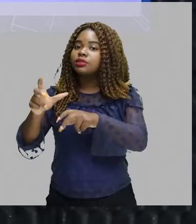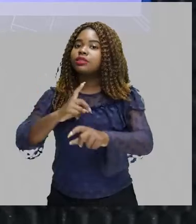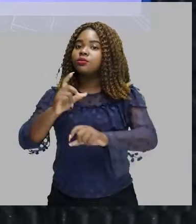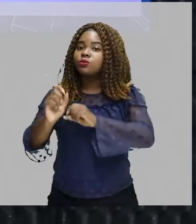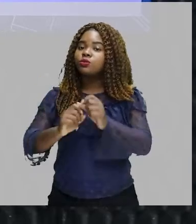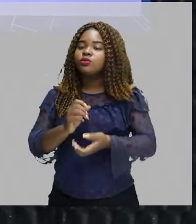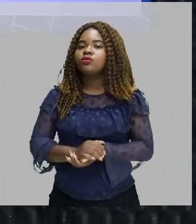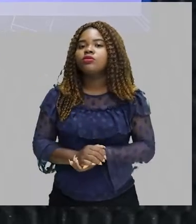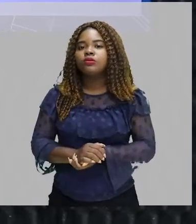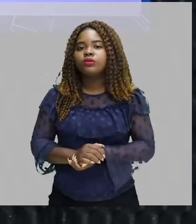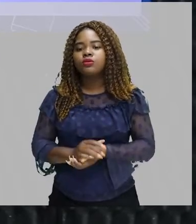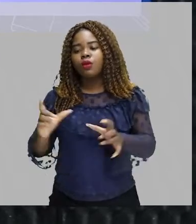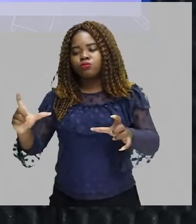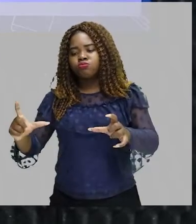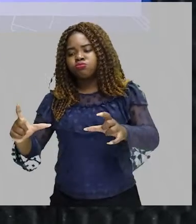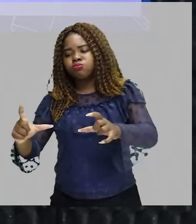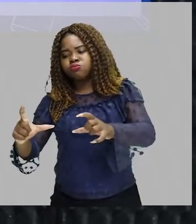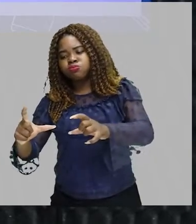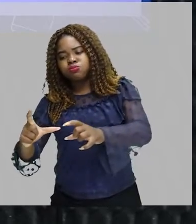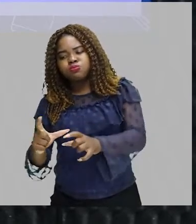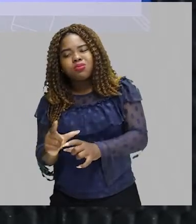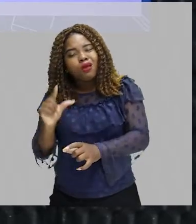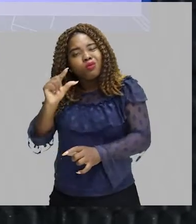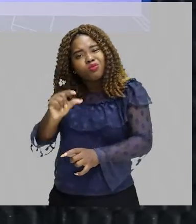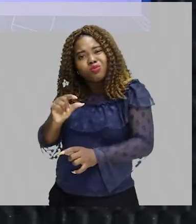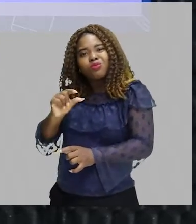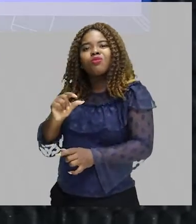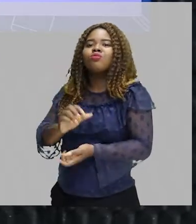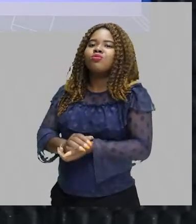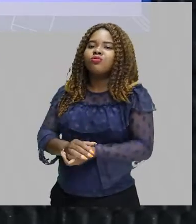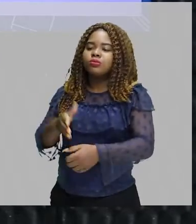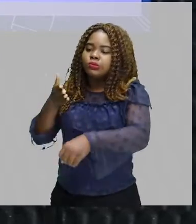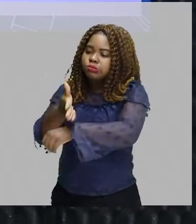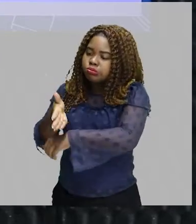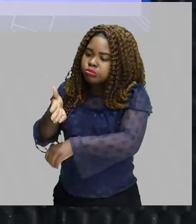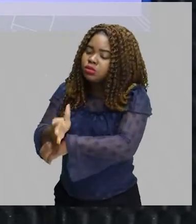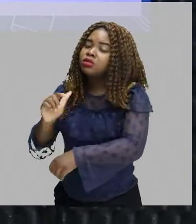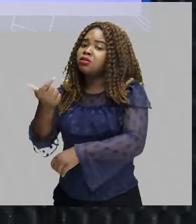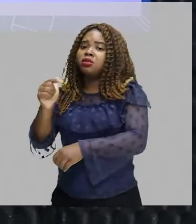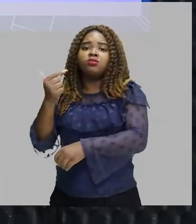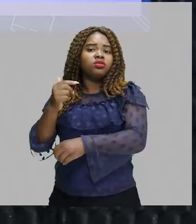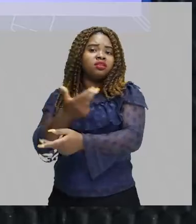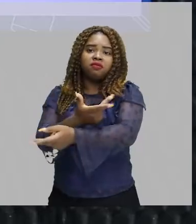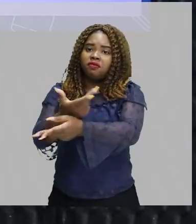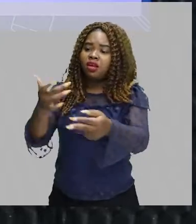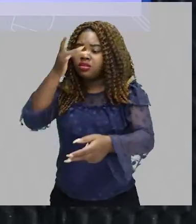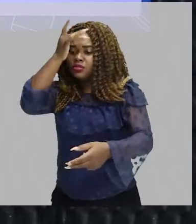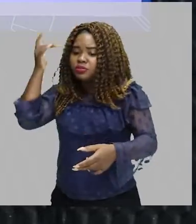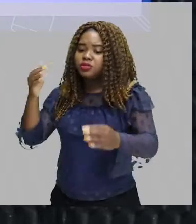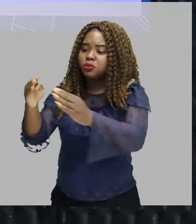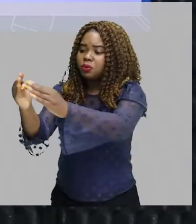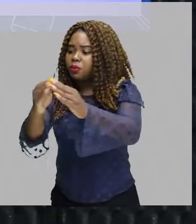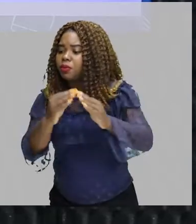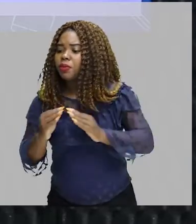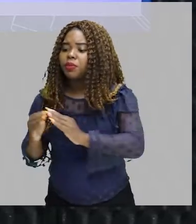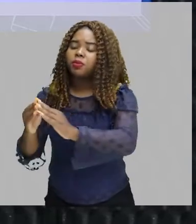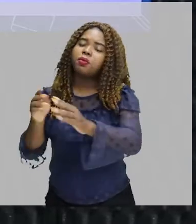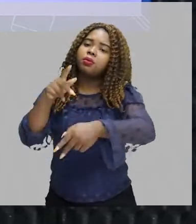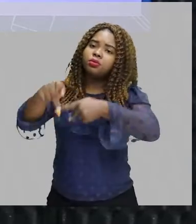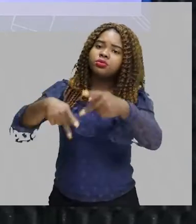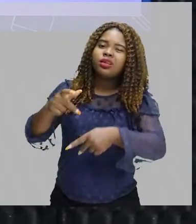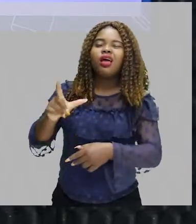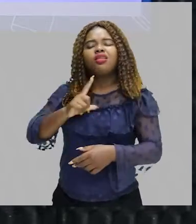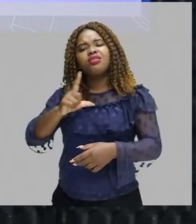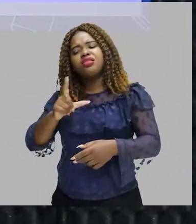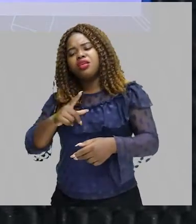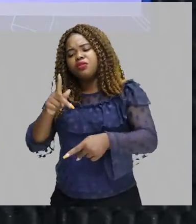áreas menos ocupadas, né? Ou seja, tu não tem grandes adensamentos populacionais, ou seja, tu tem uma